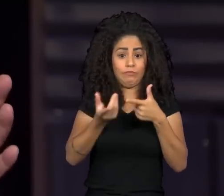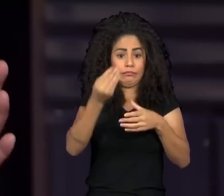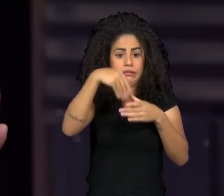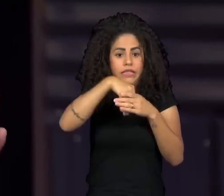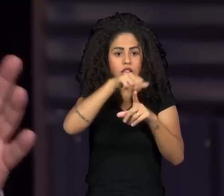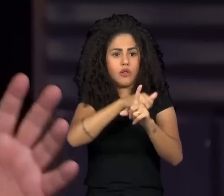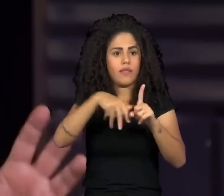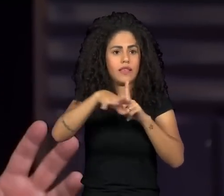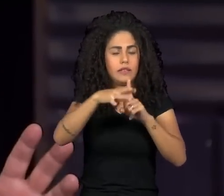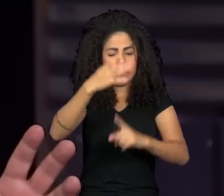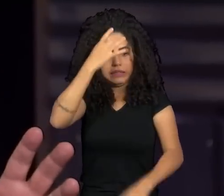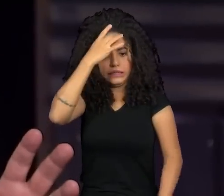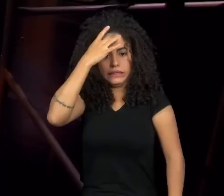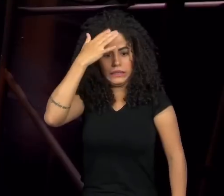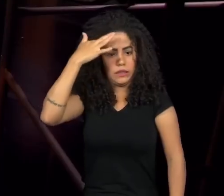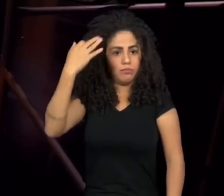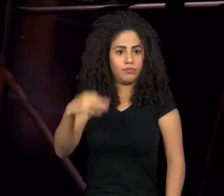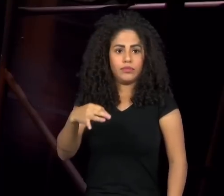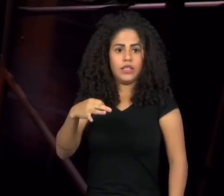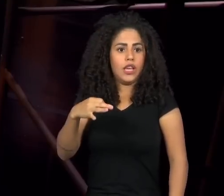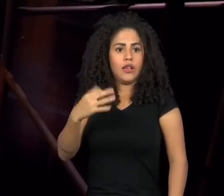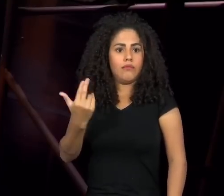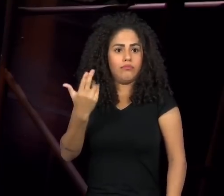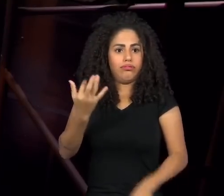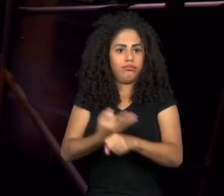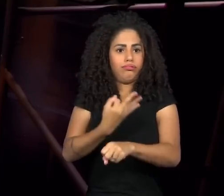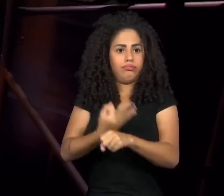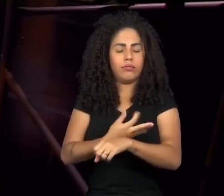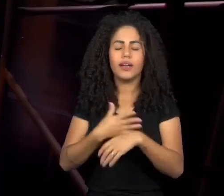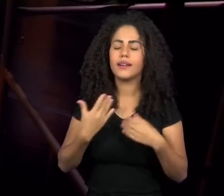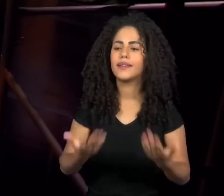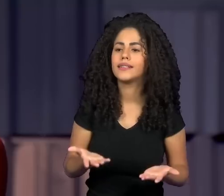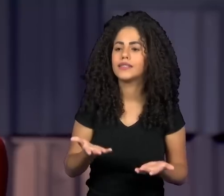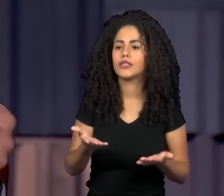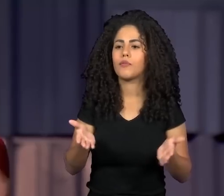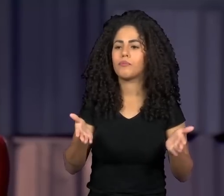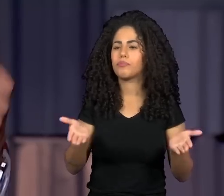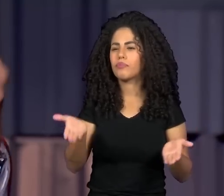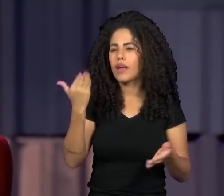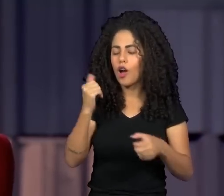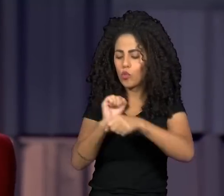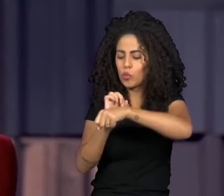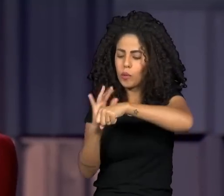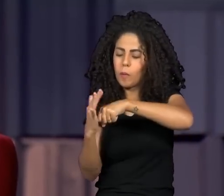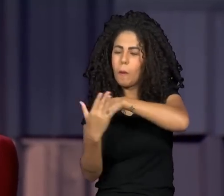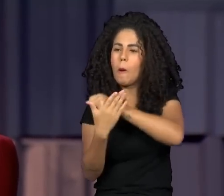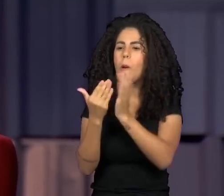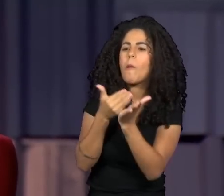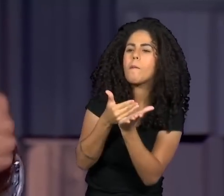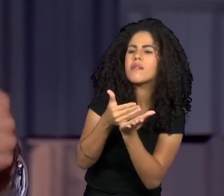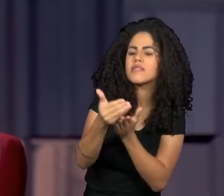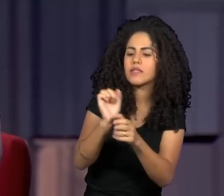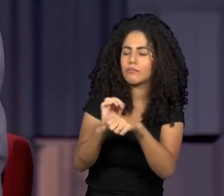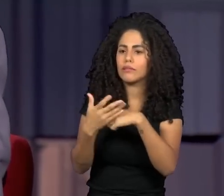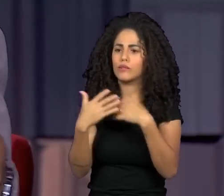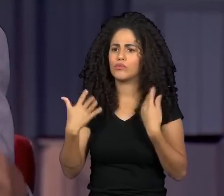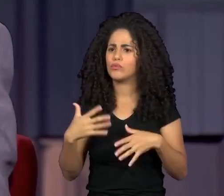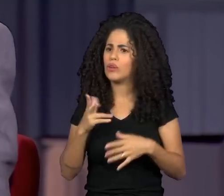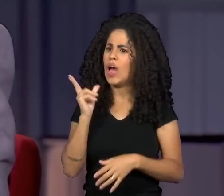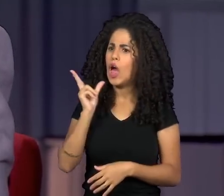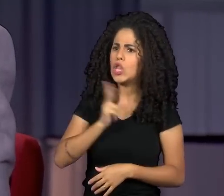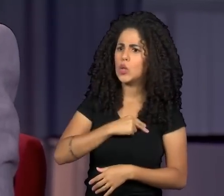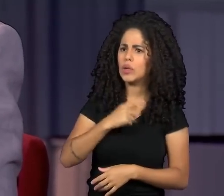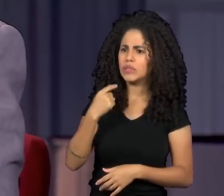parte racional não dá conta, cara. O tanto de coisa que eu recebi na época agora do início da pandemia para cá, né? Do tipo, caramba, você me salvou